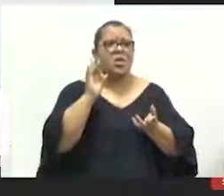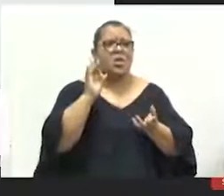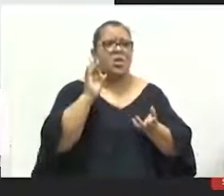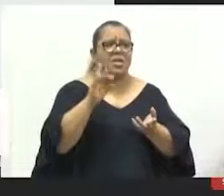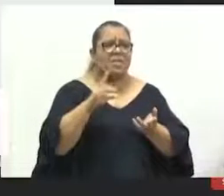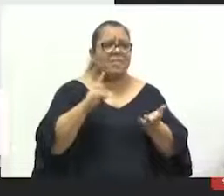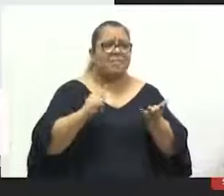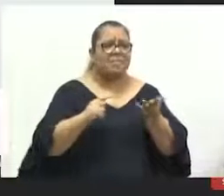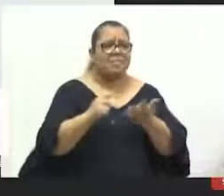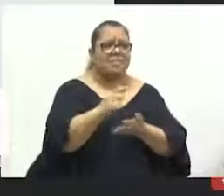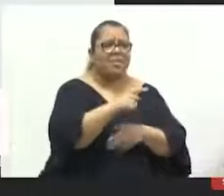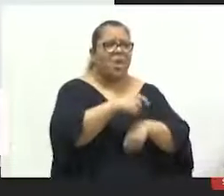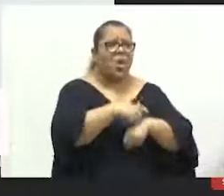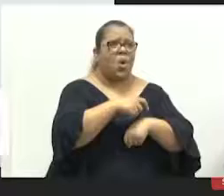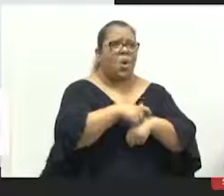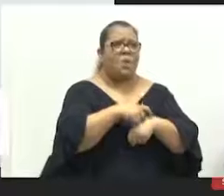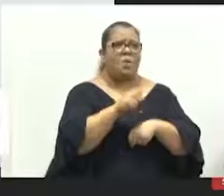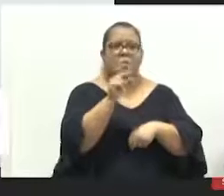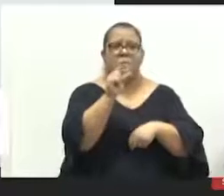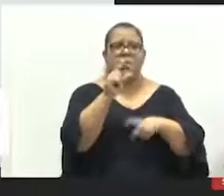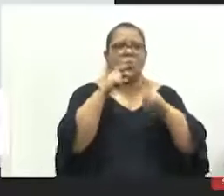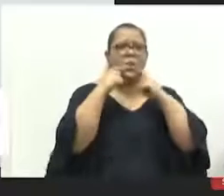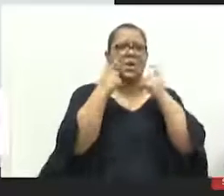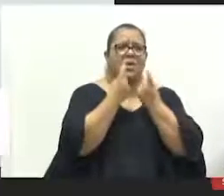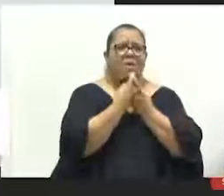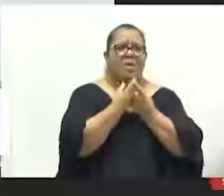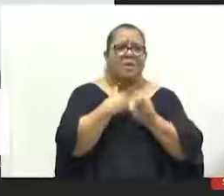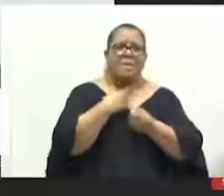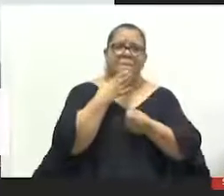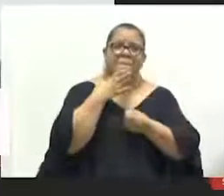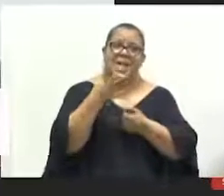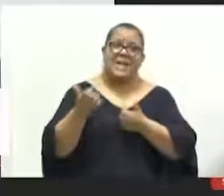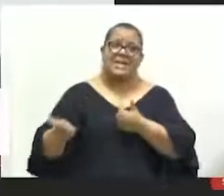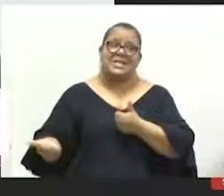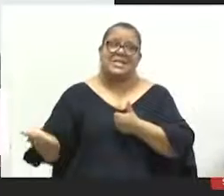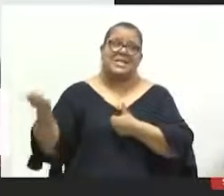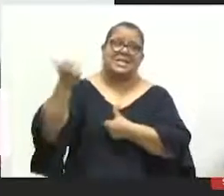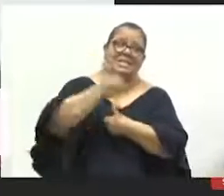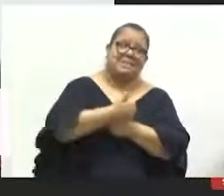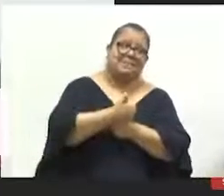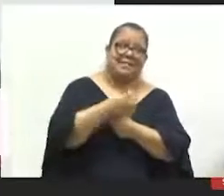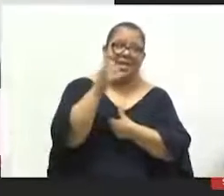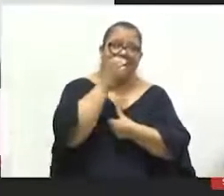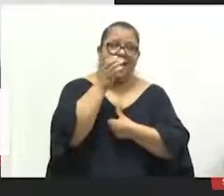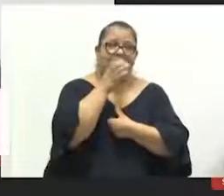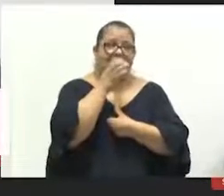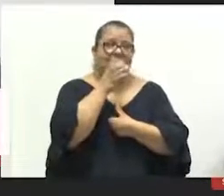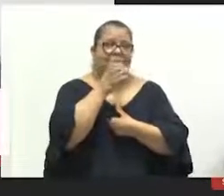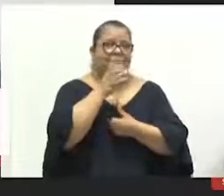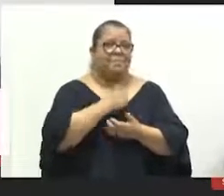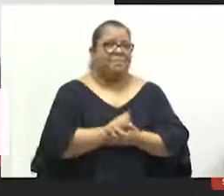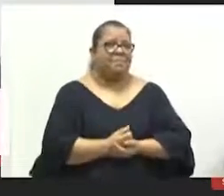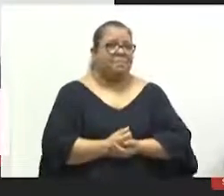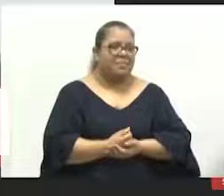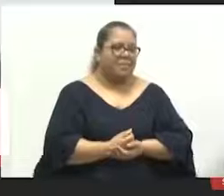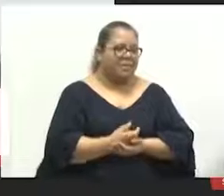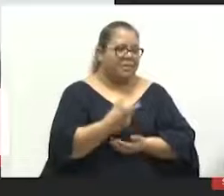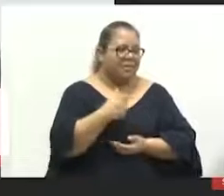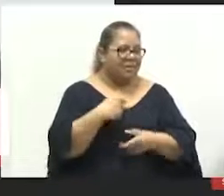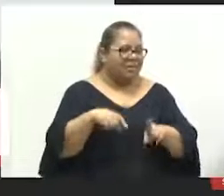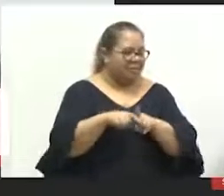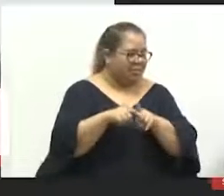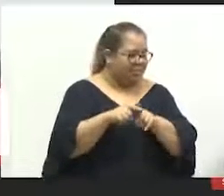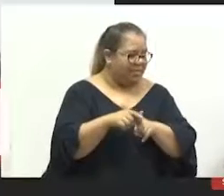do horário, eu tenho uma reunião daqui a pouco, por isso que eu estou pedindo até para falar uma coisinha, muito rápido. Eu acho que tem